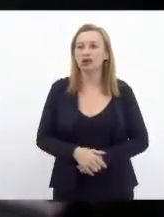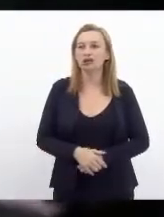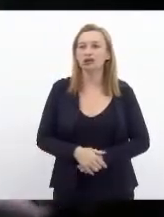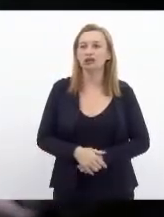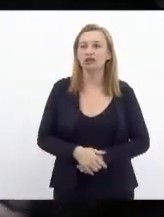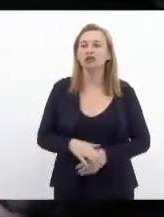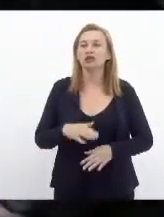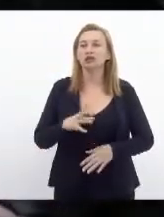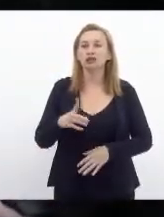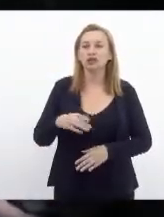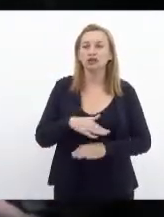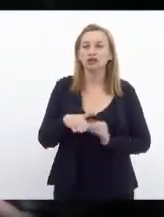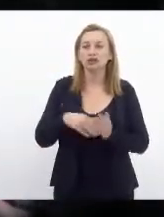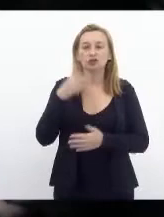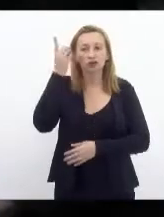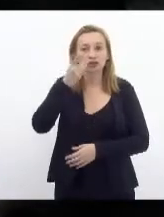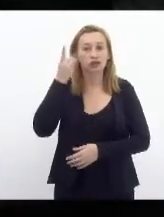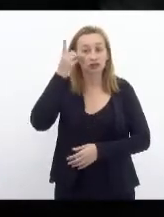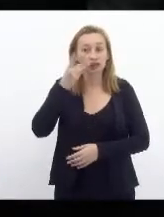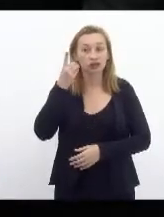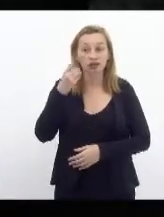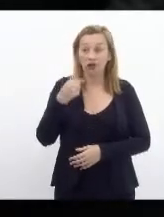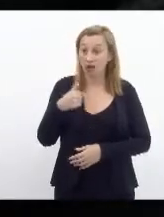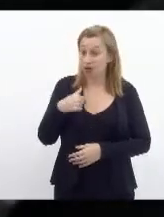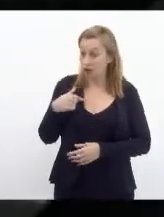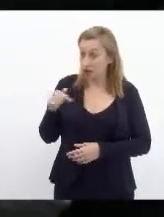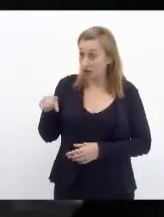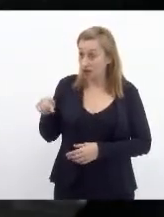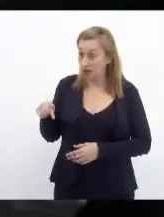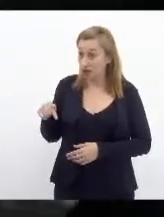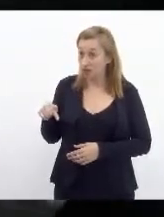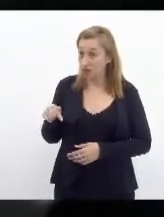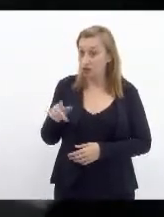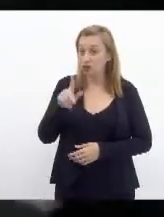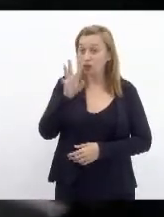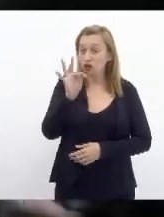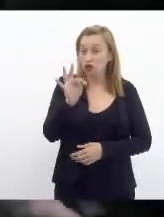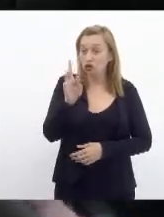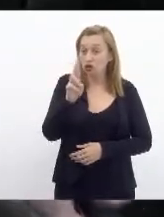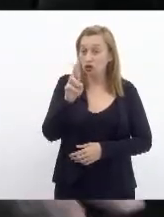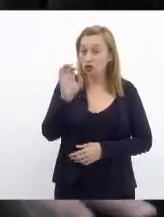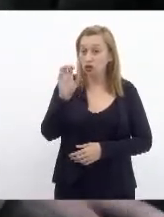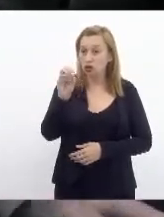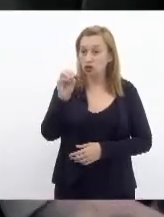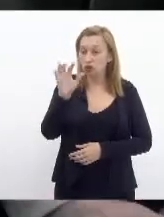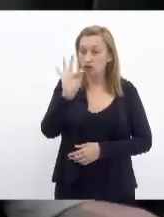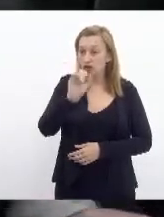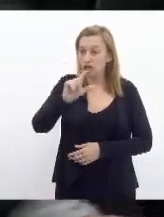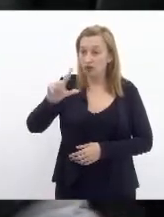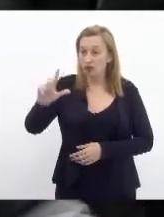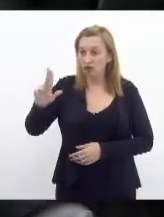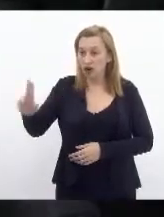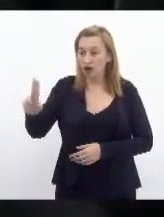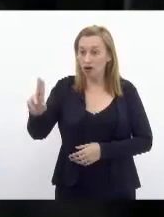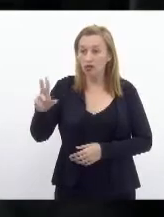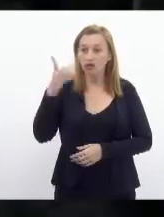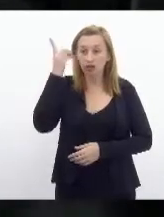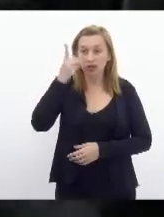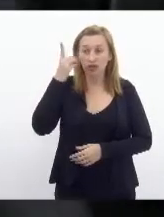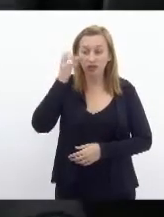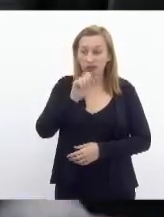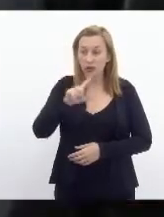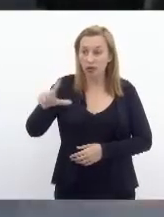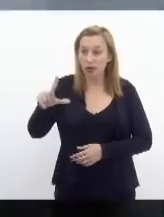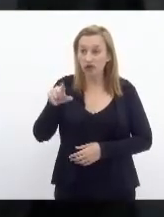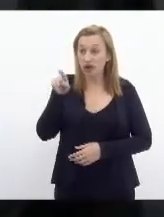deputados e deputadas que nos assistem, inclusive eu estou aqui com em mãos com o troféu do deputado Felipe Pobel. Esse troféu,